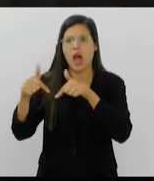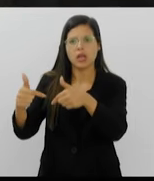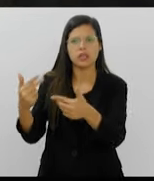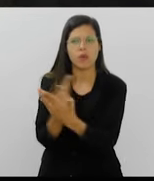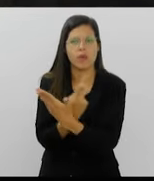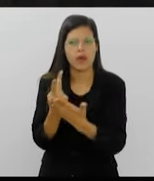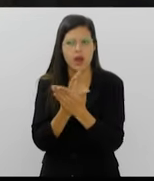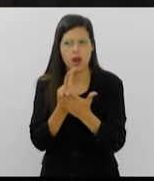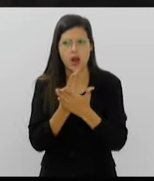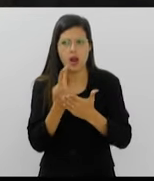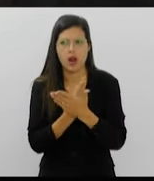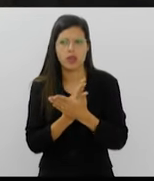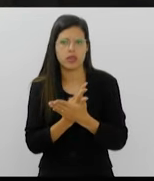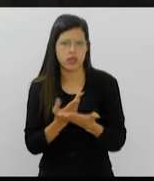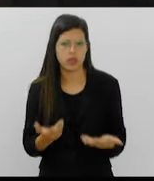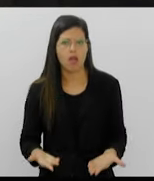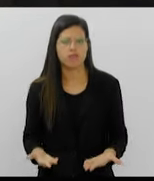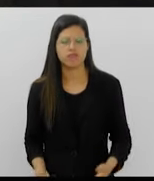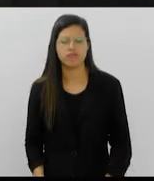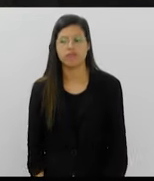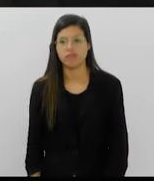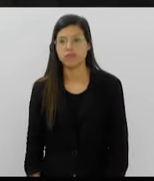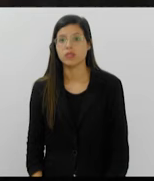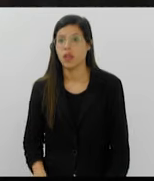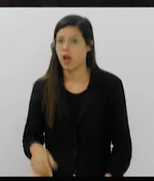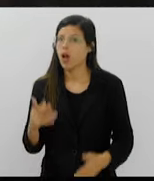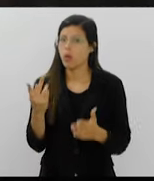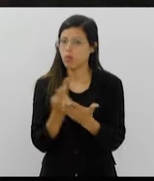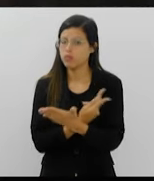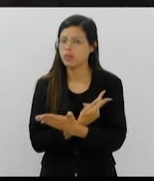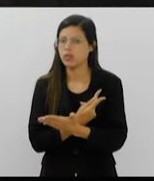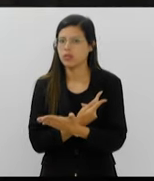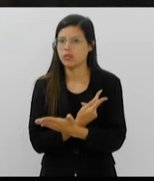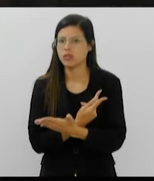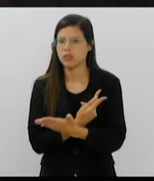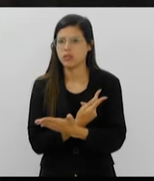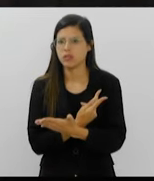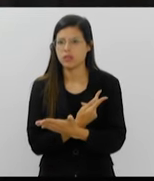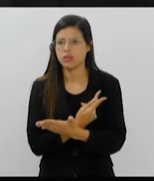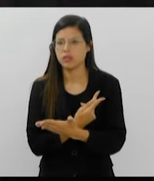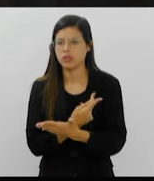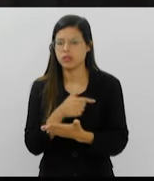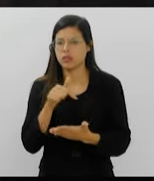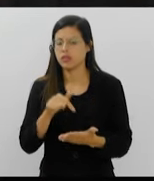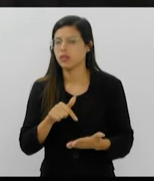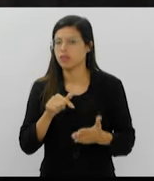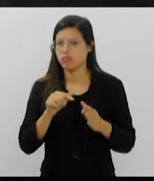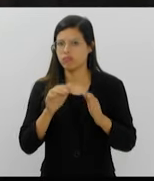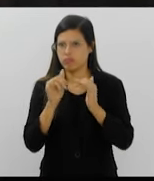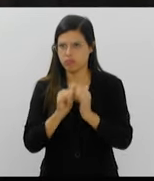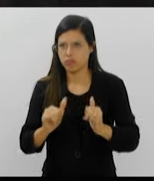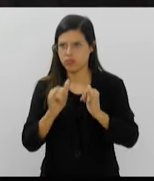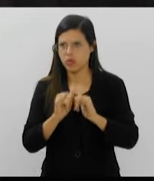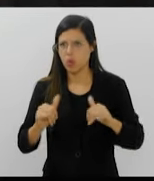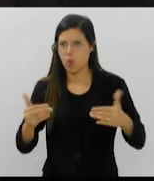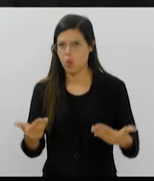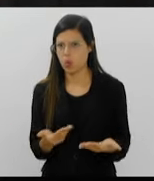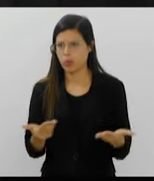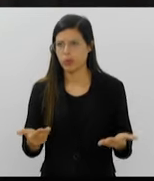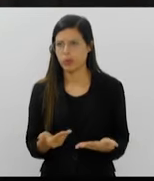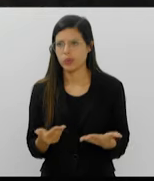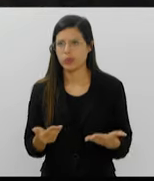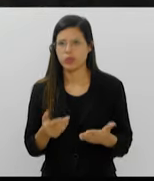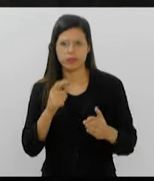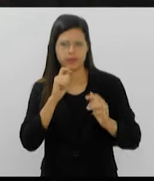ilegais, às operações caça-níqueis. É isso que acontece. Então, esse fato noticiado ontem, hoje, na